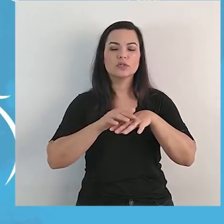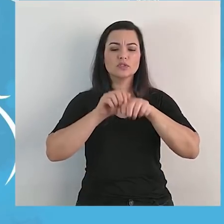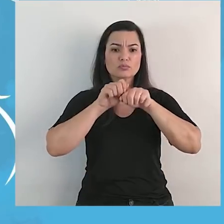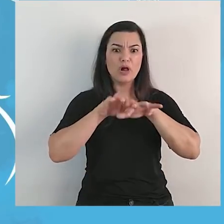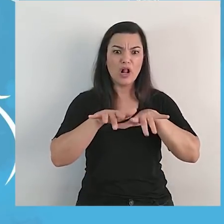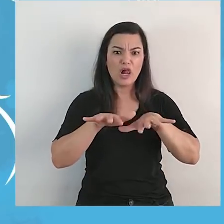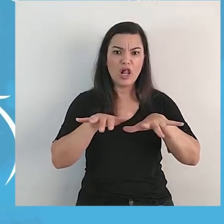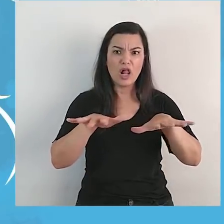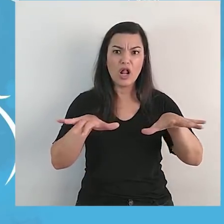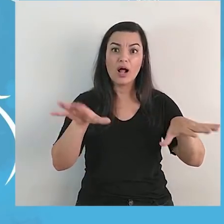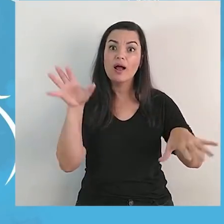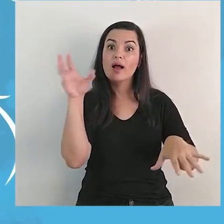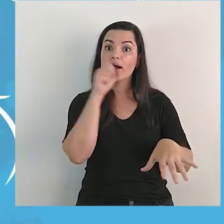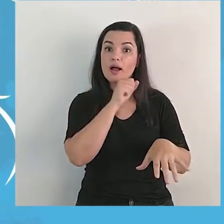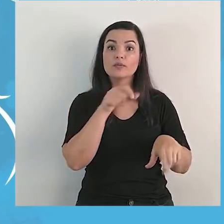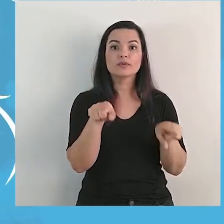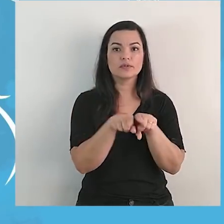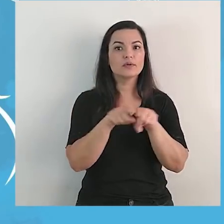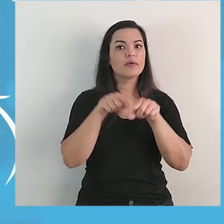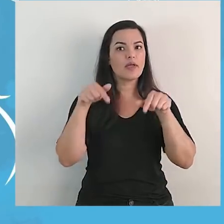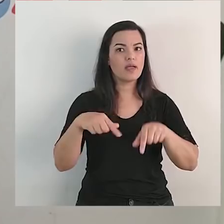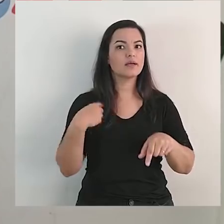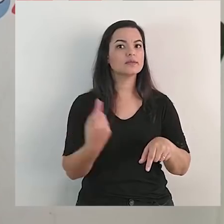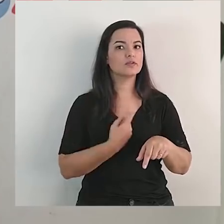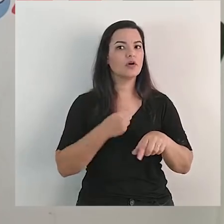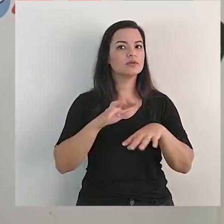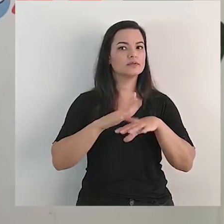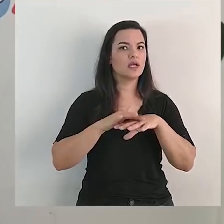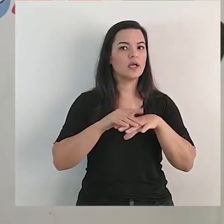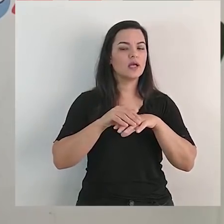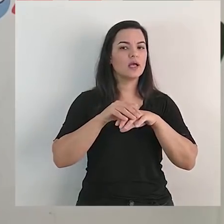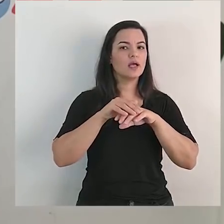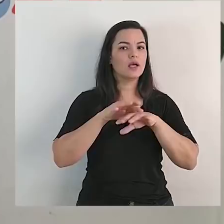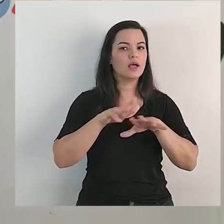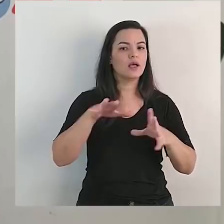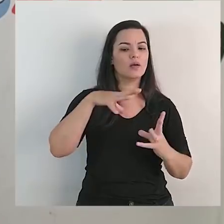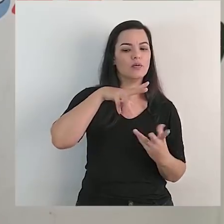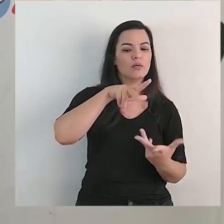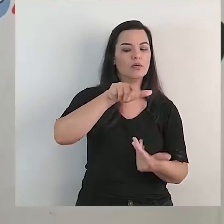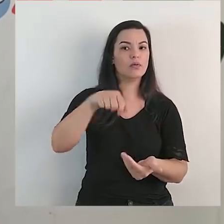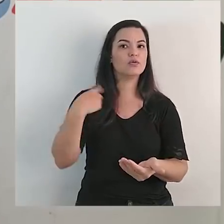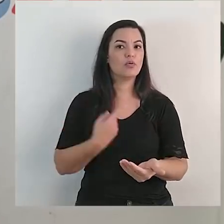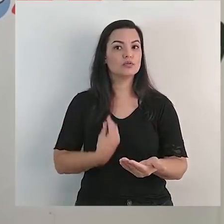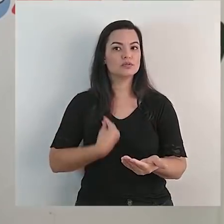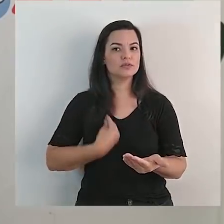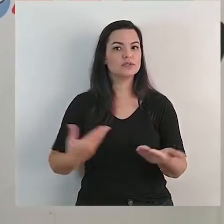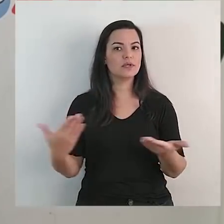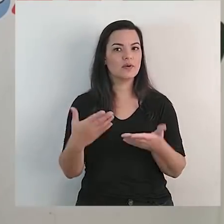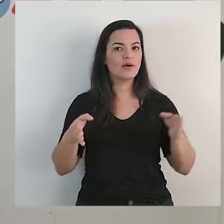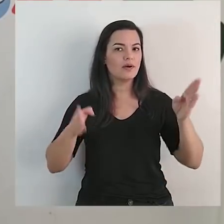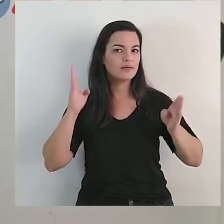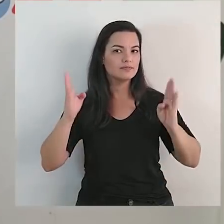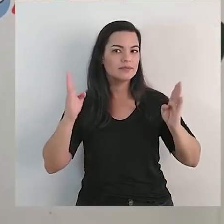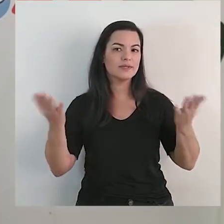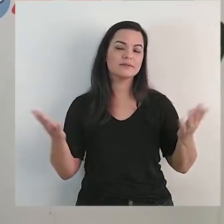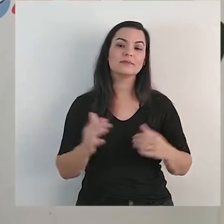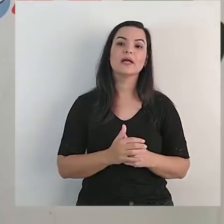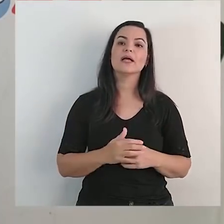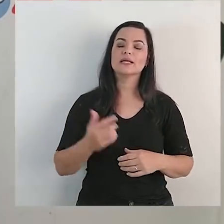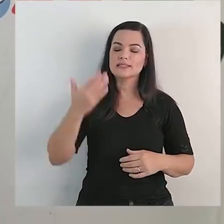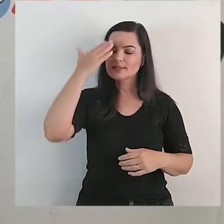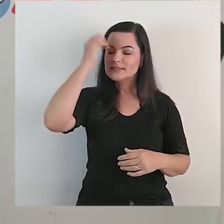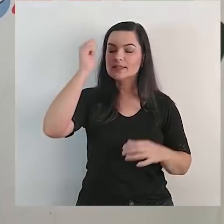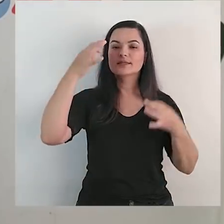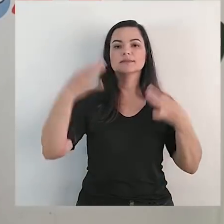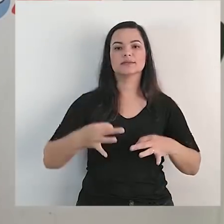grande pandemia que nós estamos vivendo. Então, eu tenho certeza que serão importantes momentos